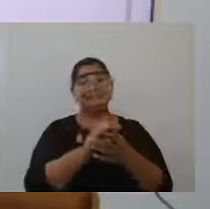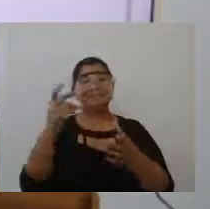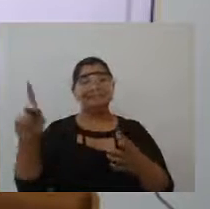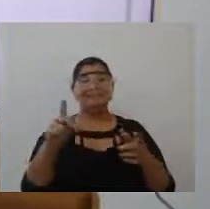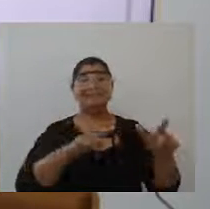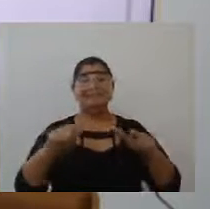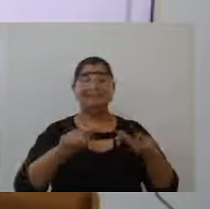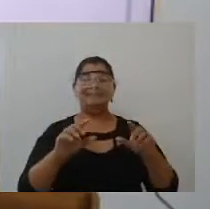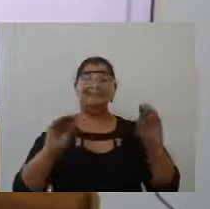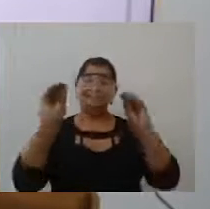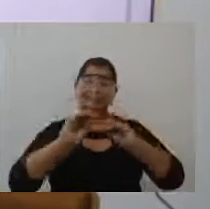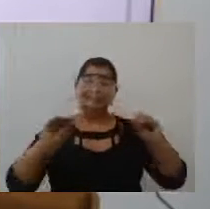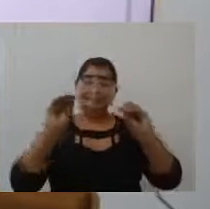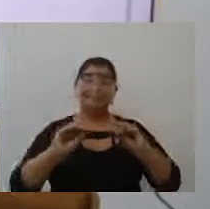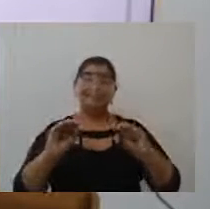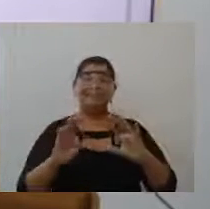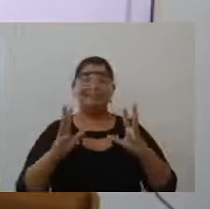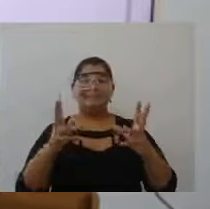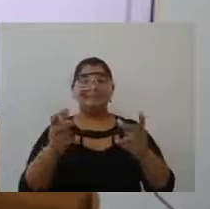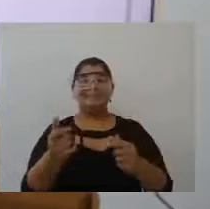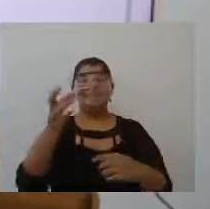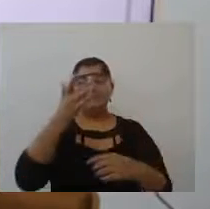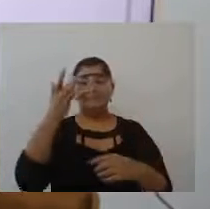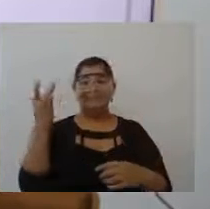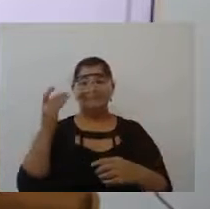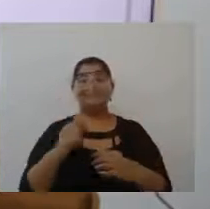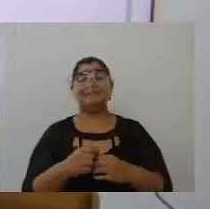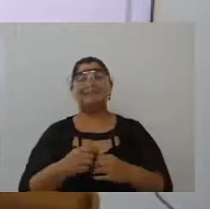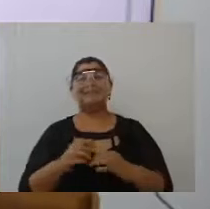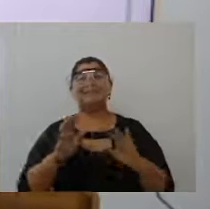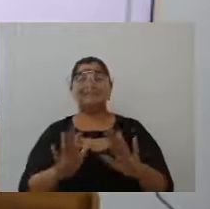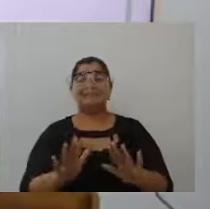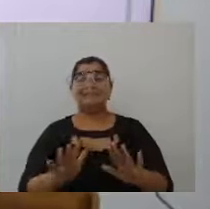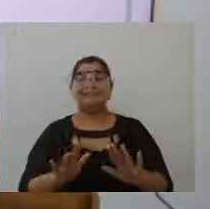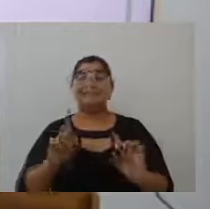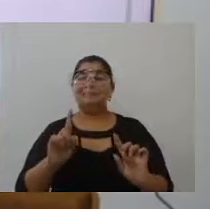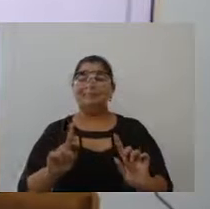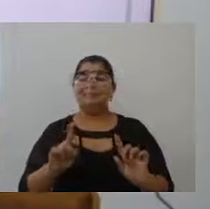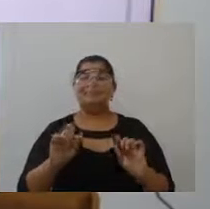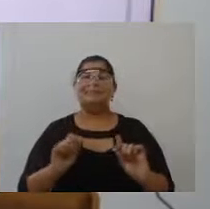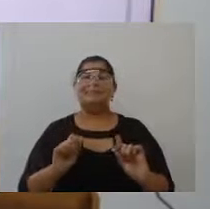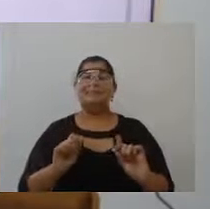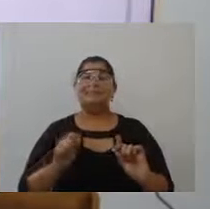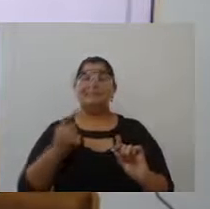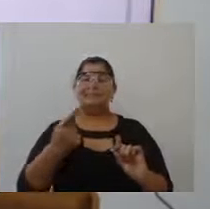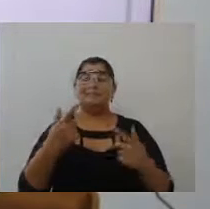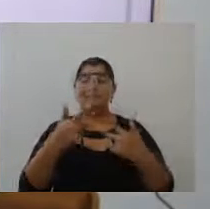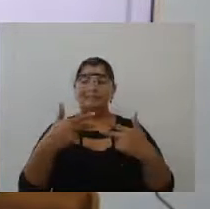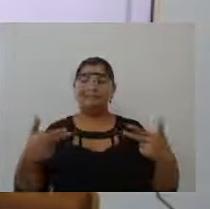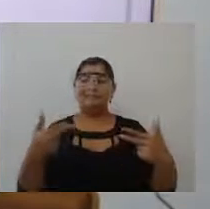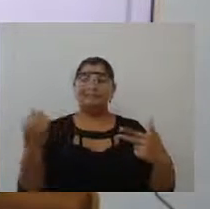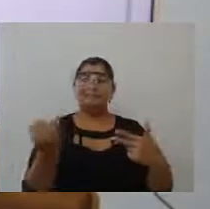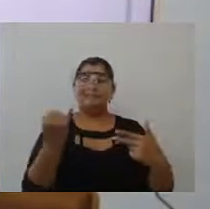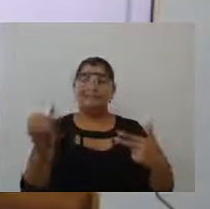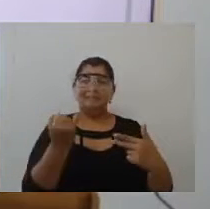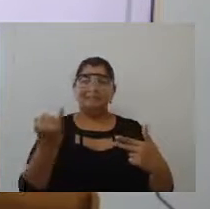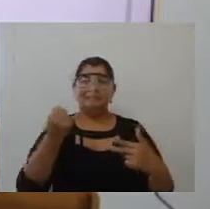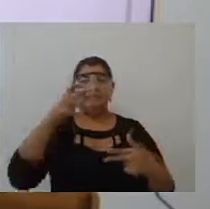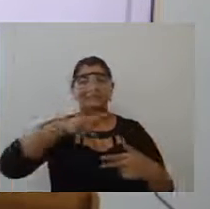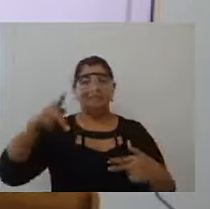trabalha. Para quem eu mando um beijo agora. Pessoal, é o seguinte, preste atenção. Uma das missões nossas